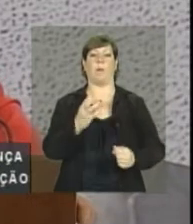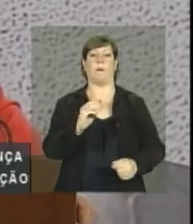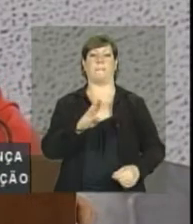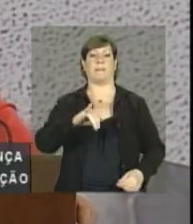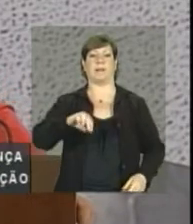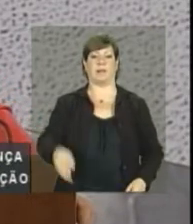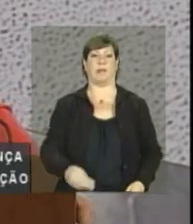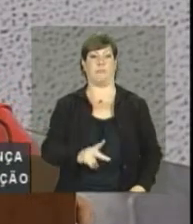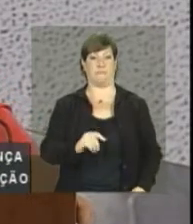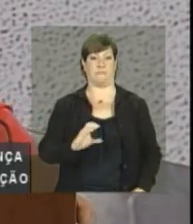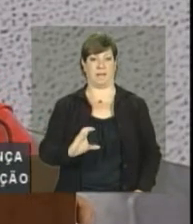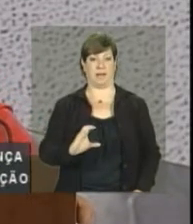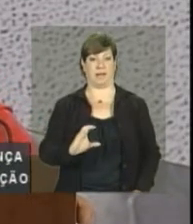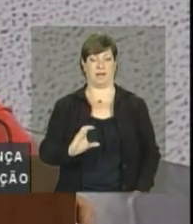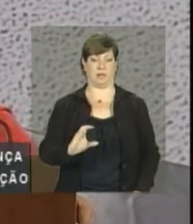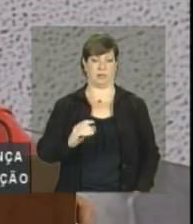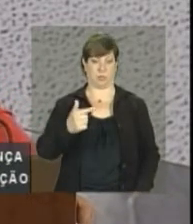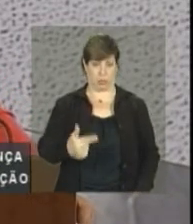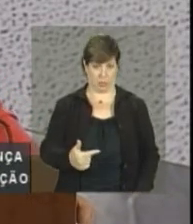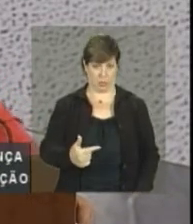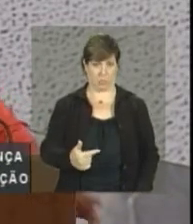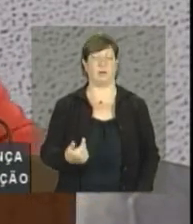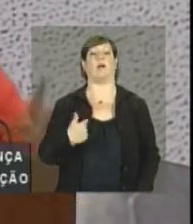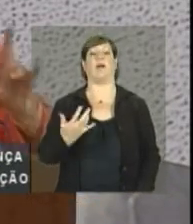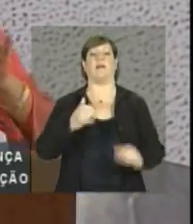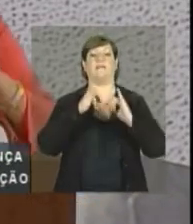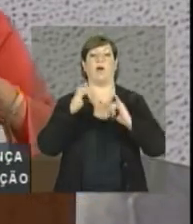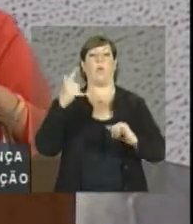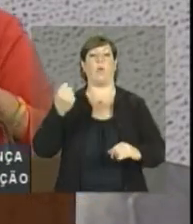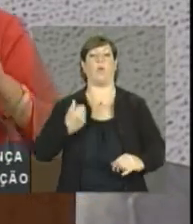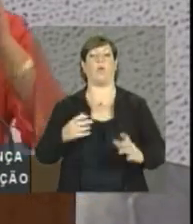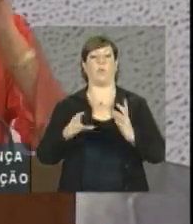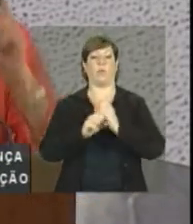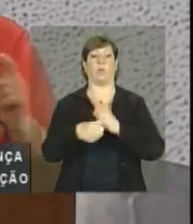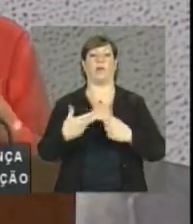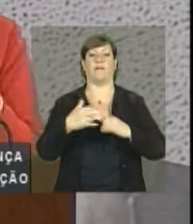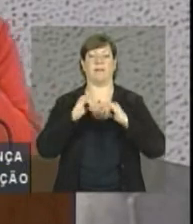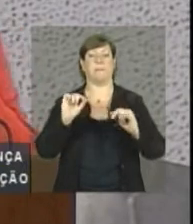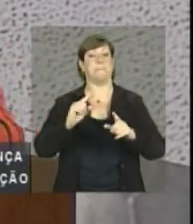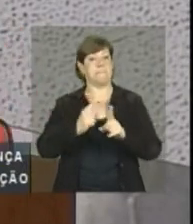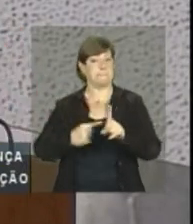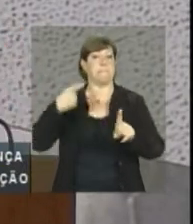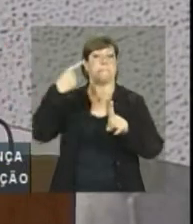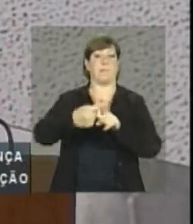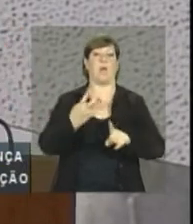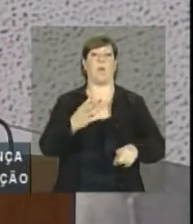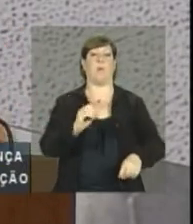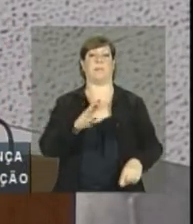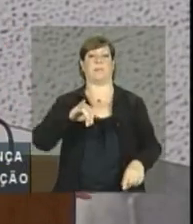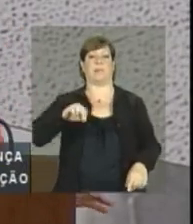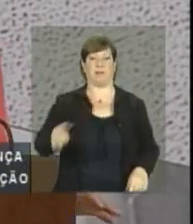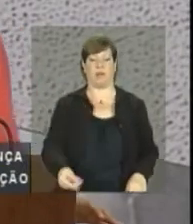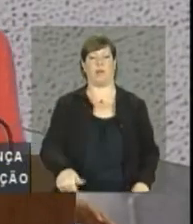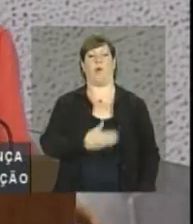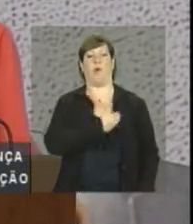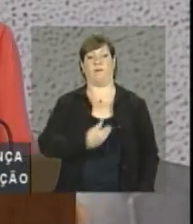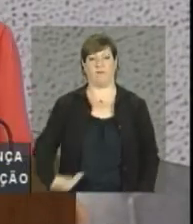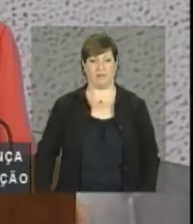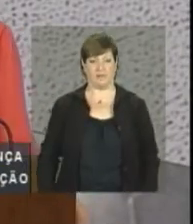PAC 2, eu queria destacar outro número. Eu queria destacar mais 40 bilhões